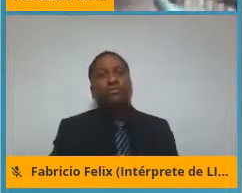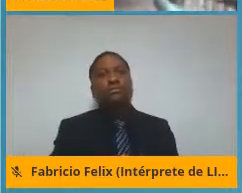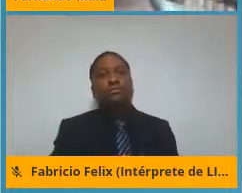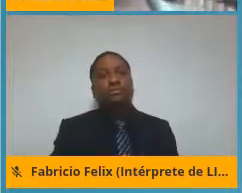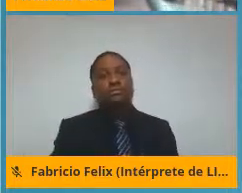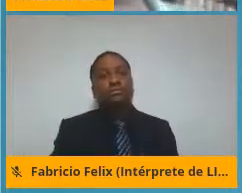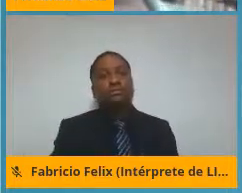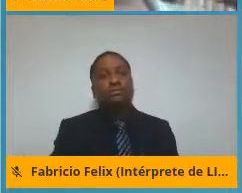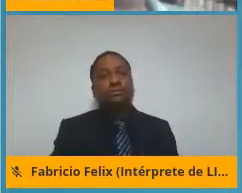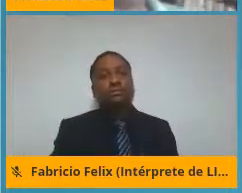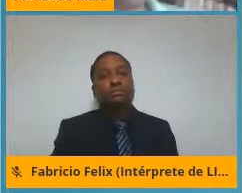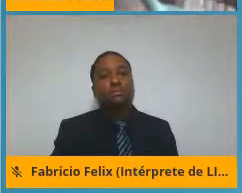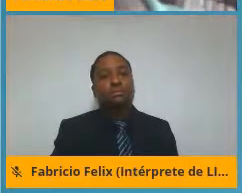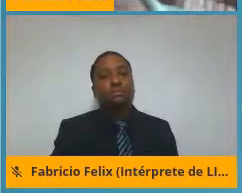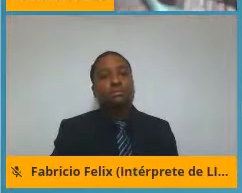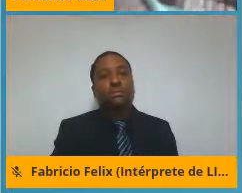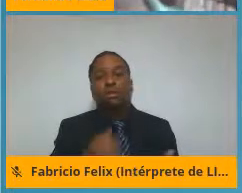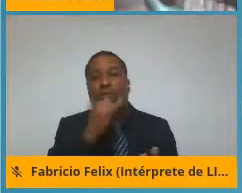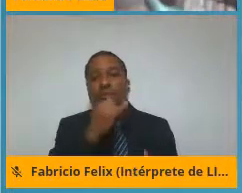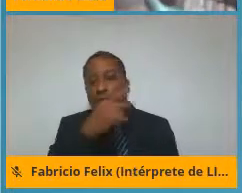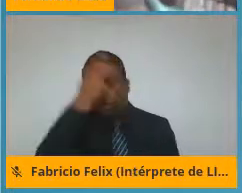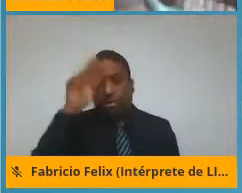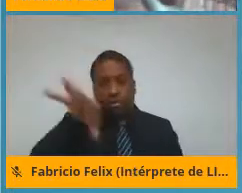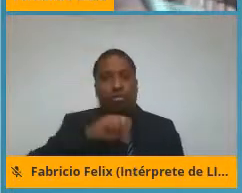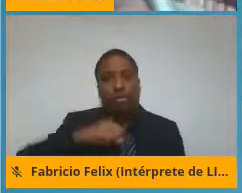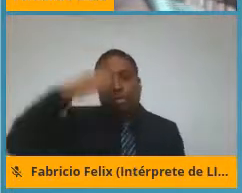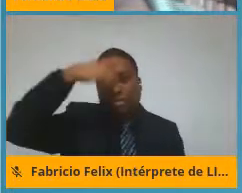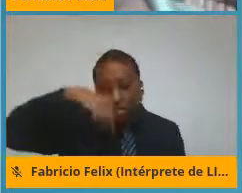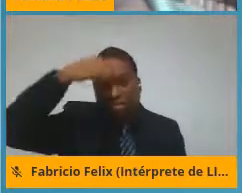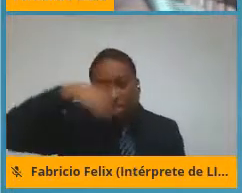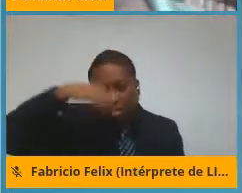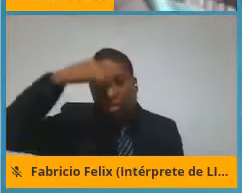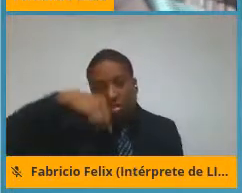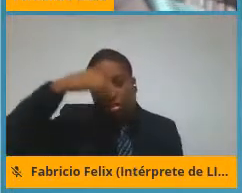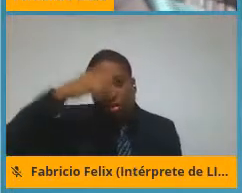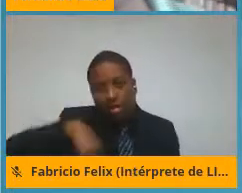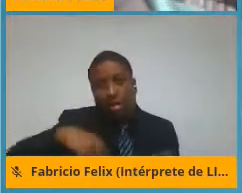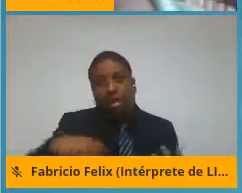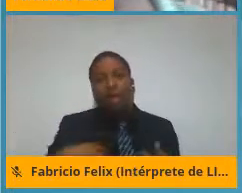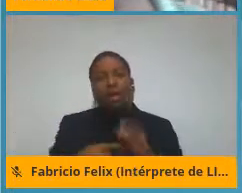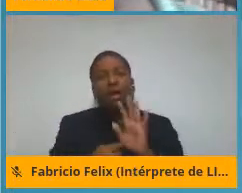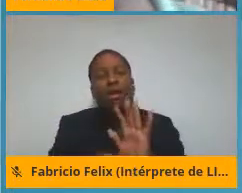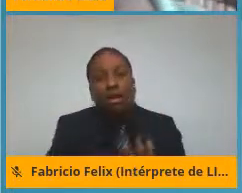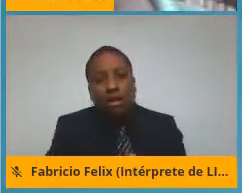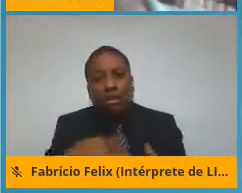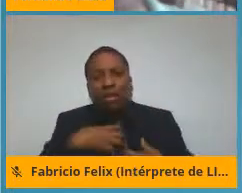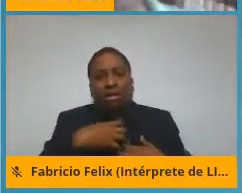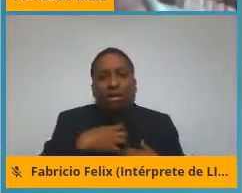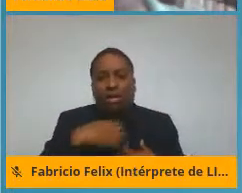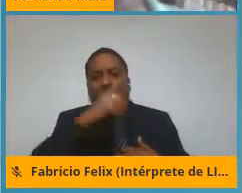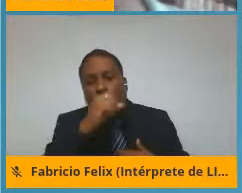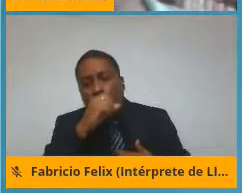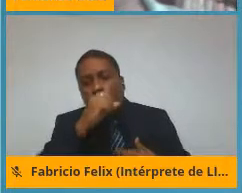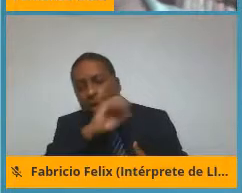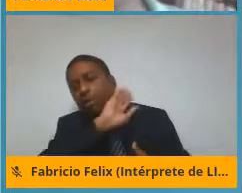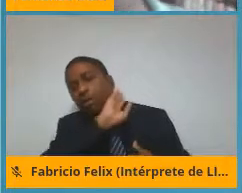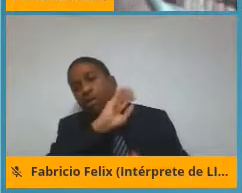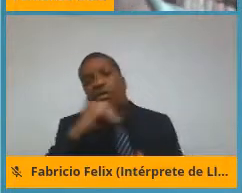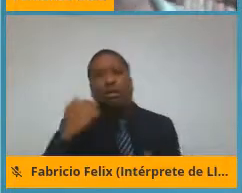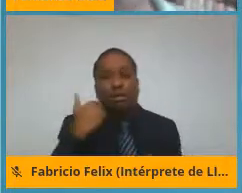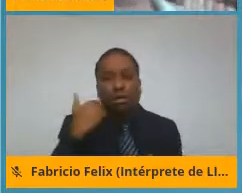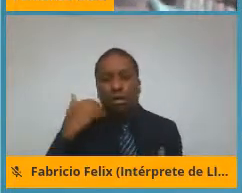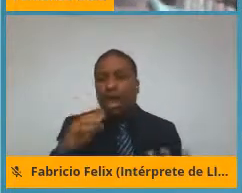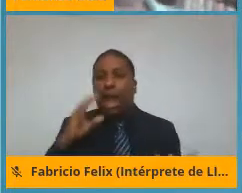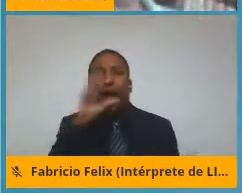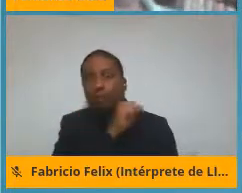respiratórias. Quem sabe que quem pega resfriado, quem pega gripe, apresenta sintomas, apresentam já de forma